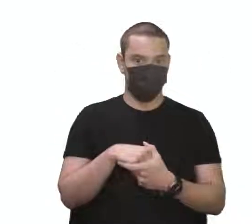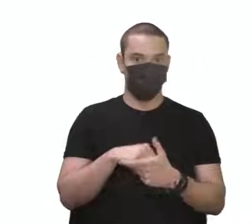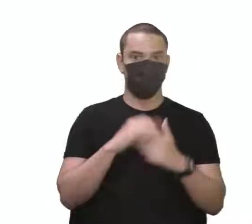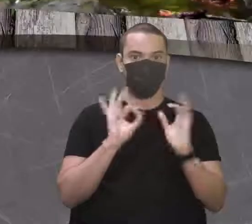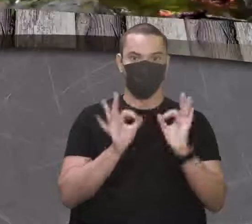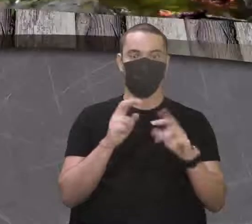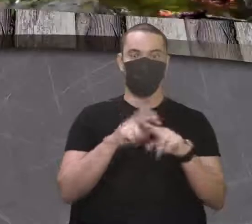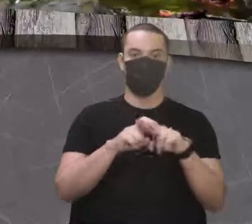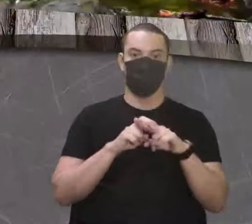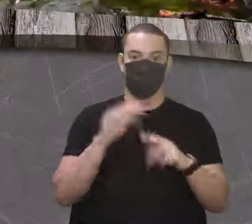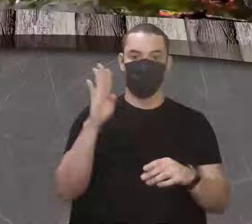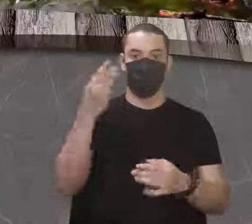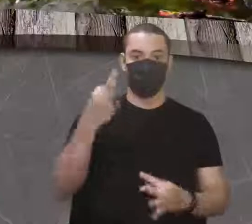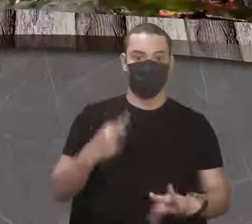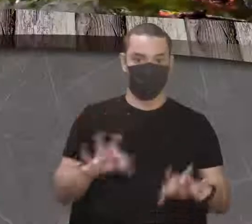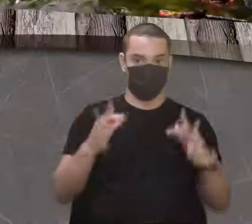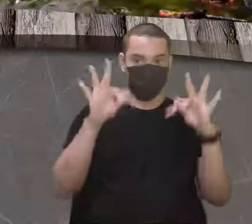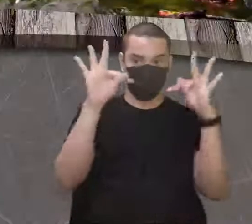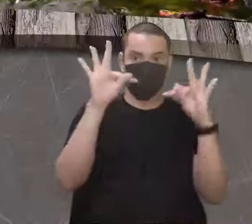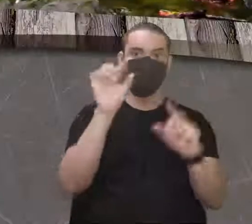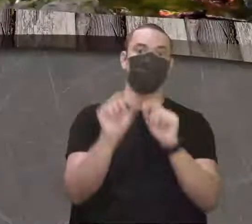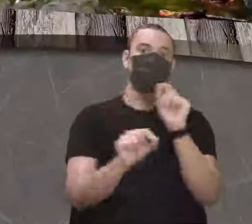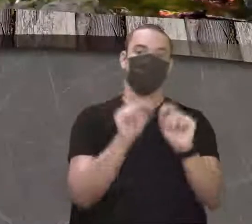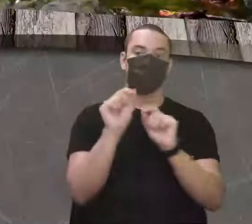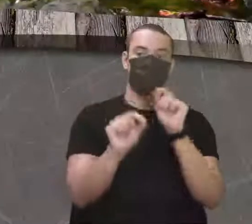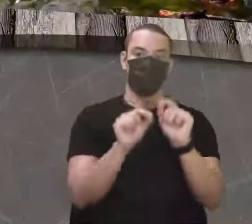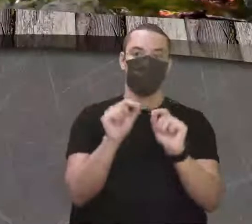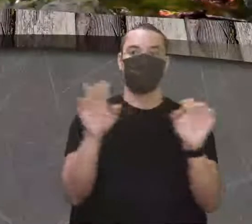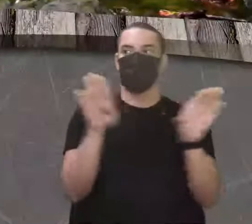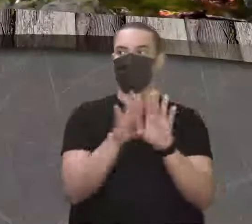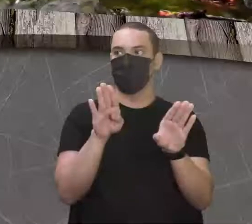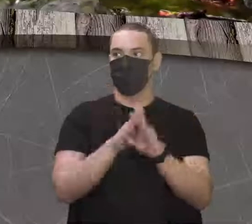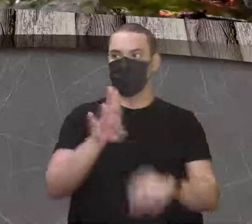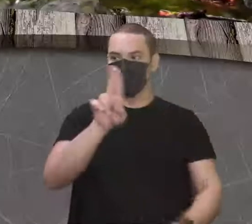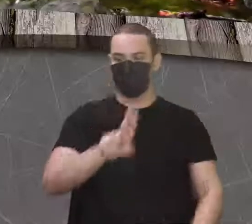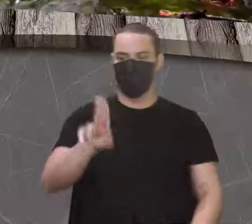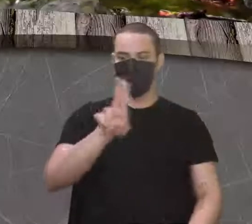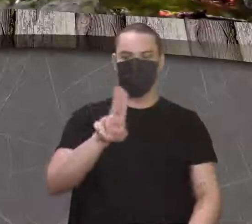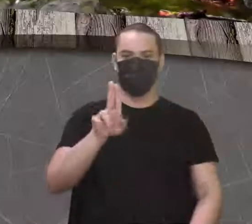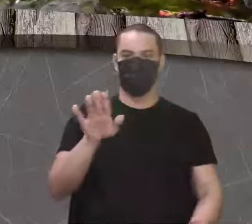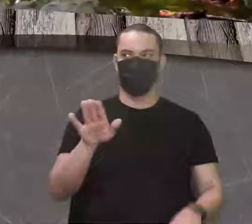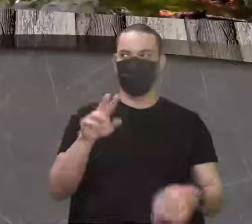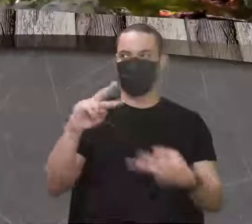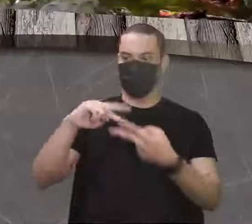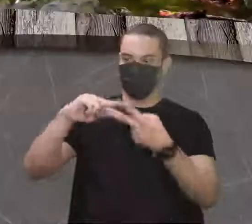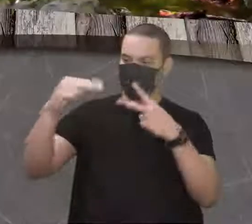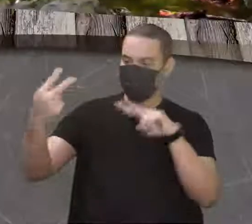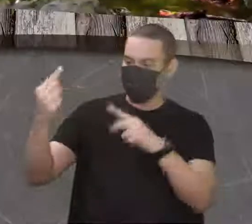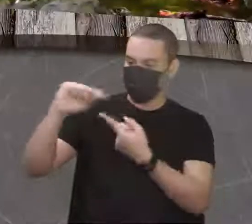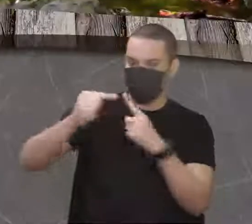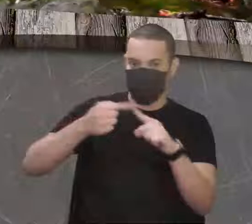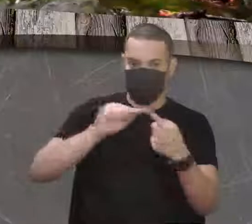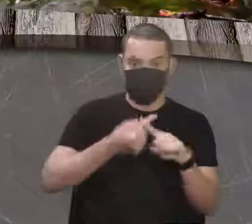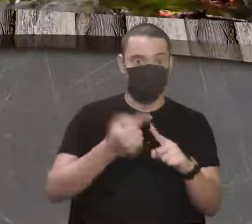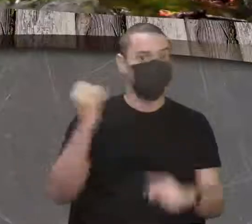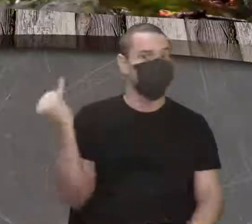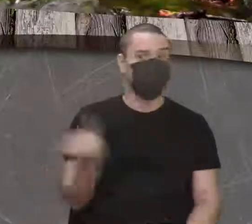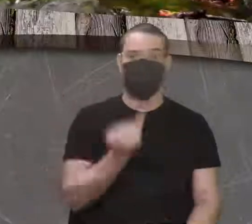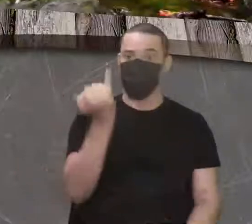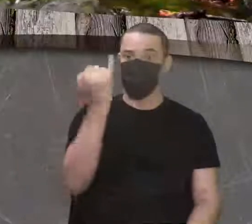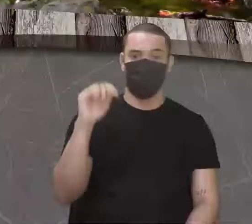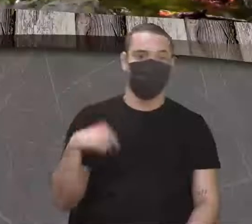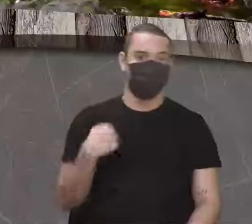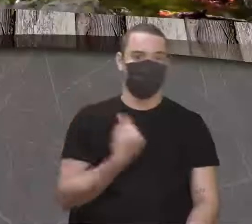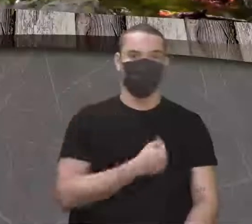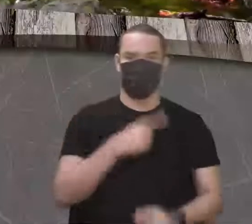Então a biotecnologia, galera, agora aqui para mim, a biotecnologia, a utilização dessas técnicas, DNA recombinante e transgênicos é importantíssimo para a